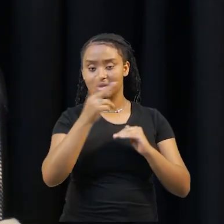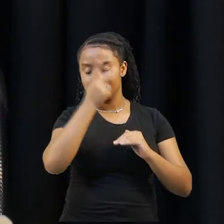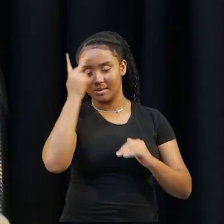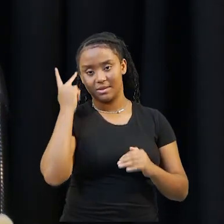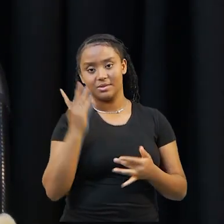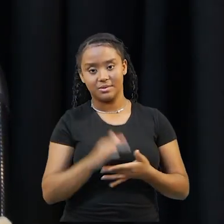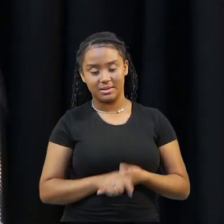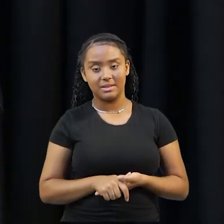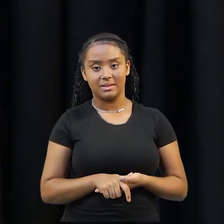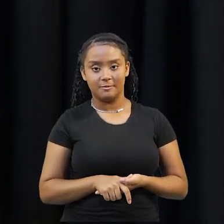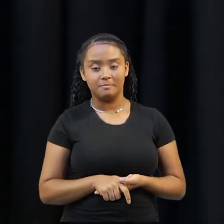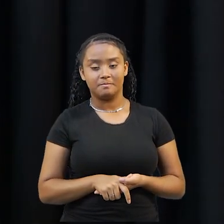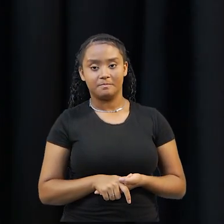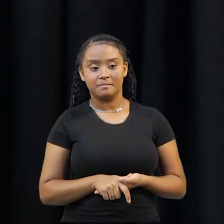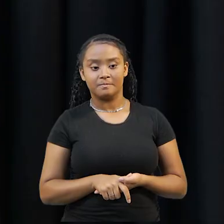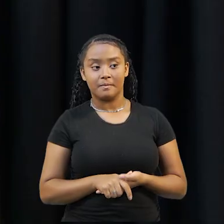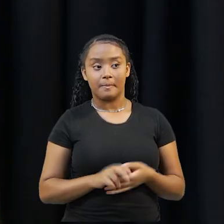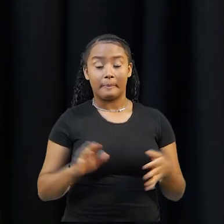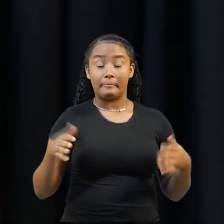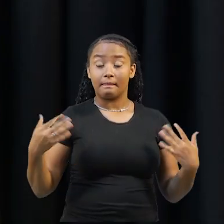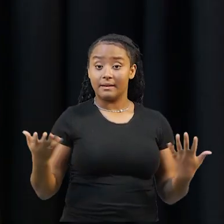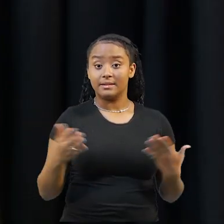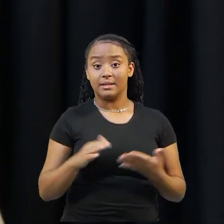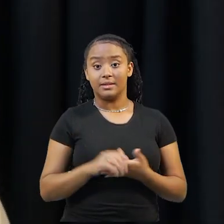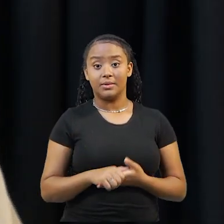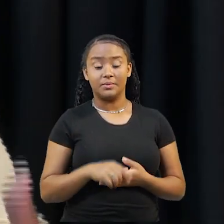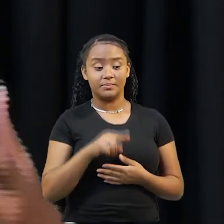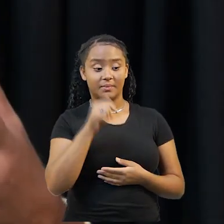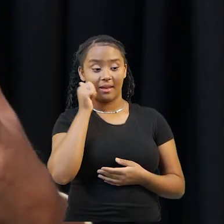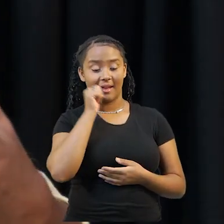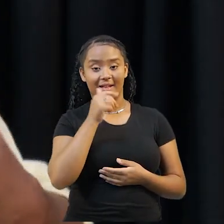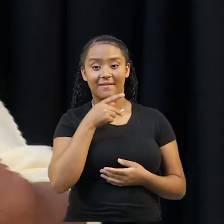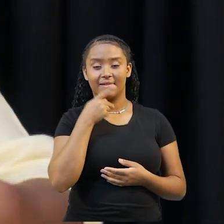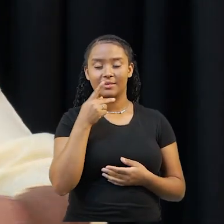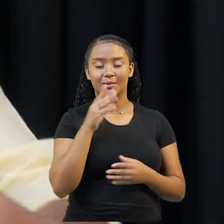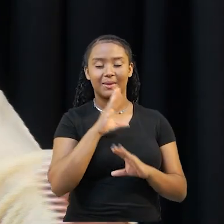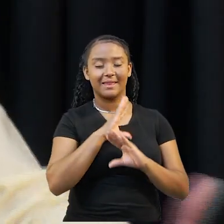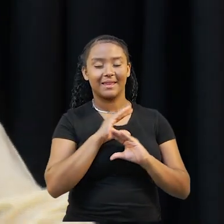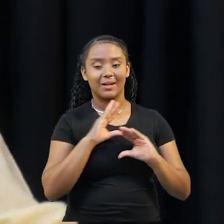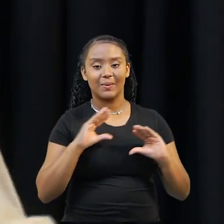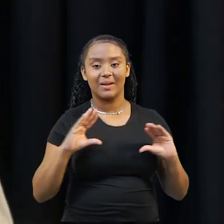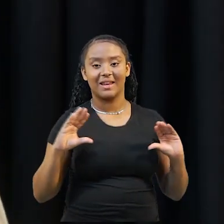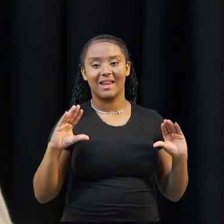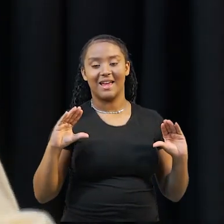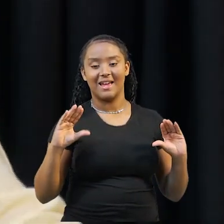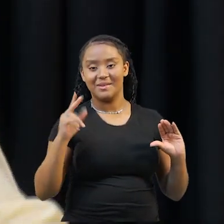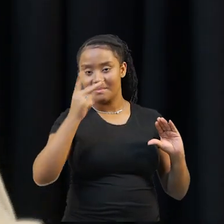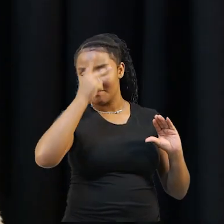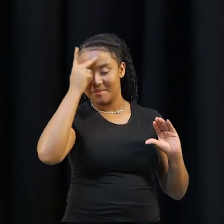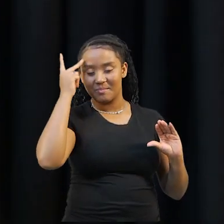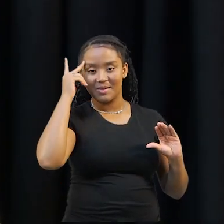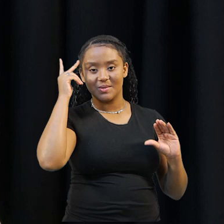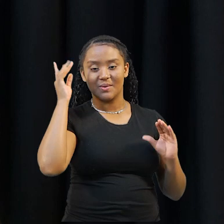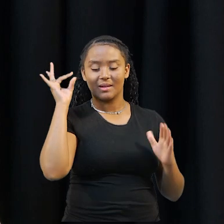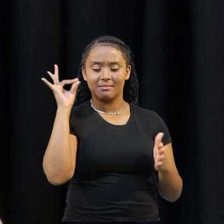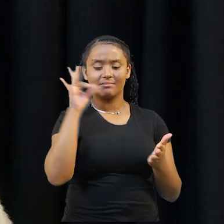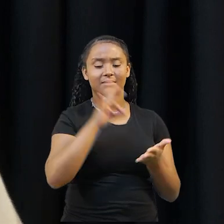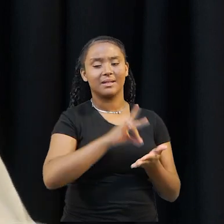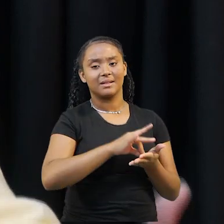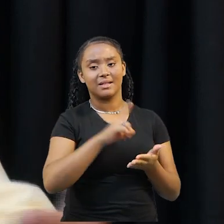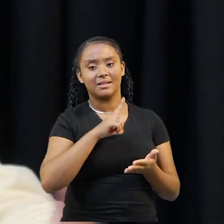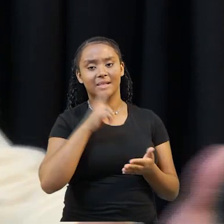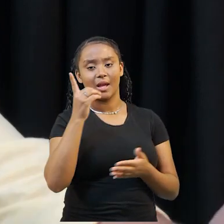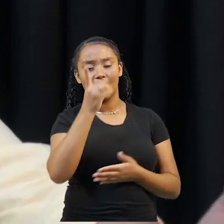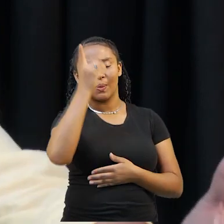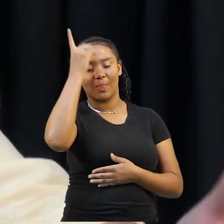as pessoas, né? Então, ela fala com a tranquilidade de quem realmente